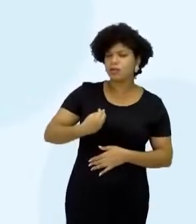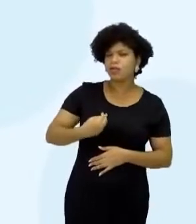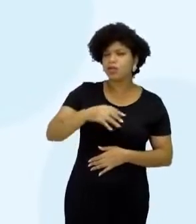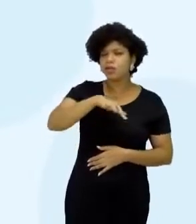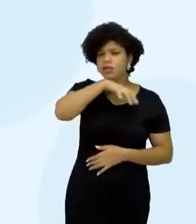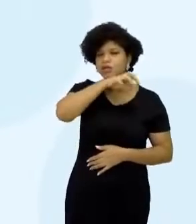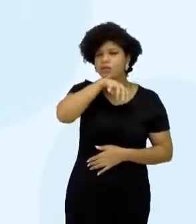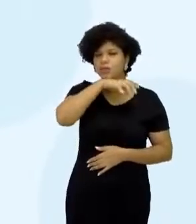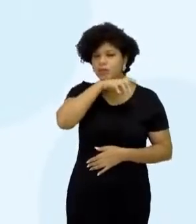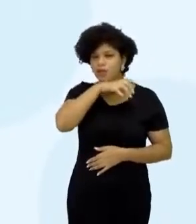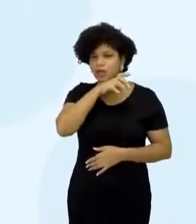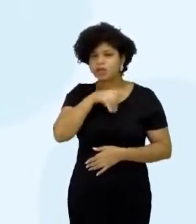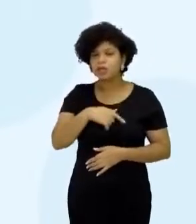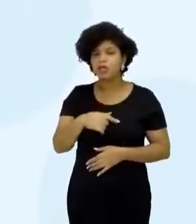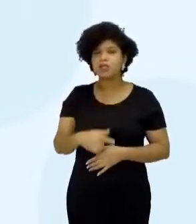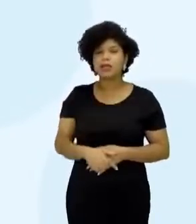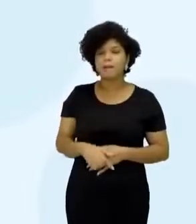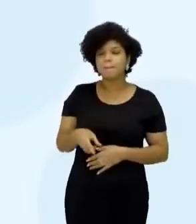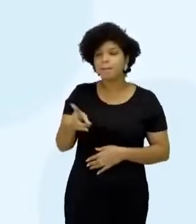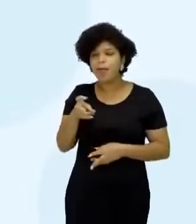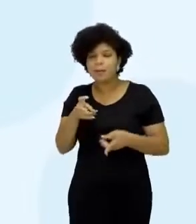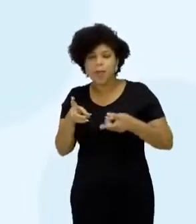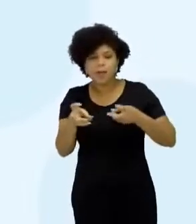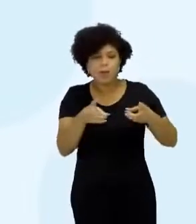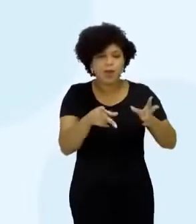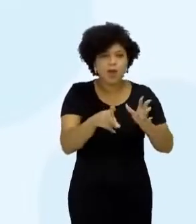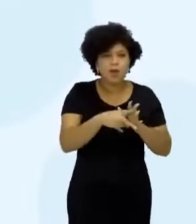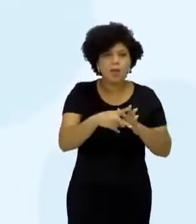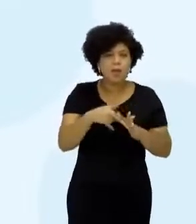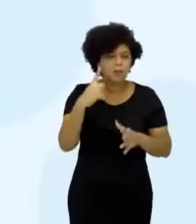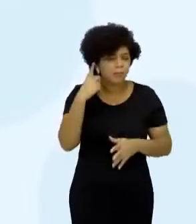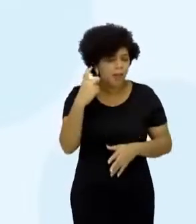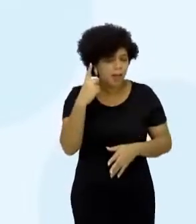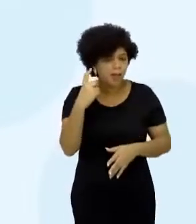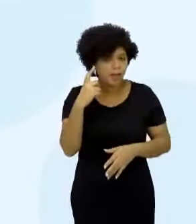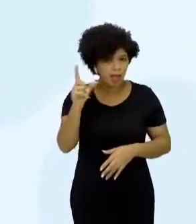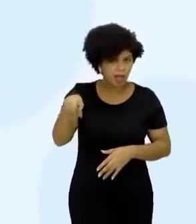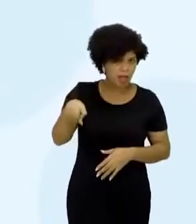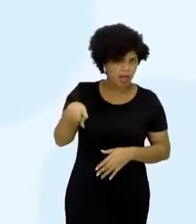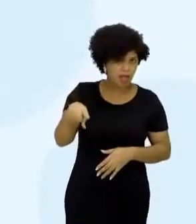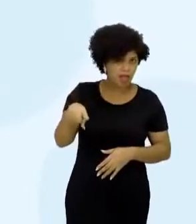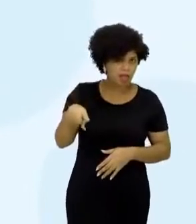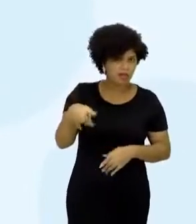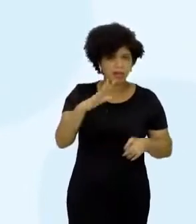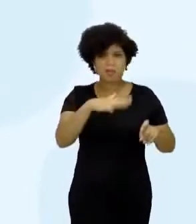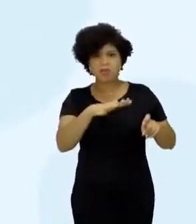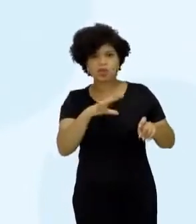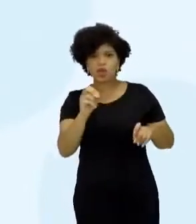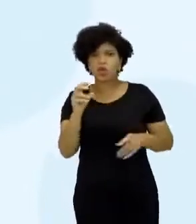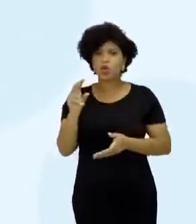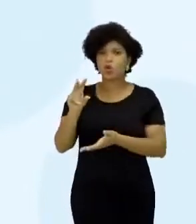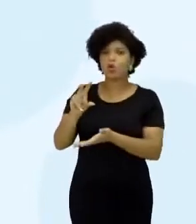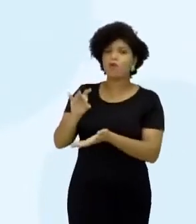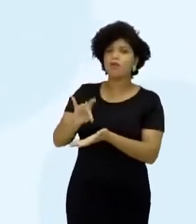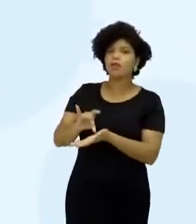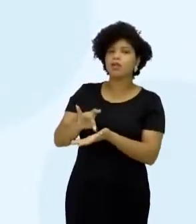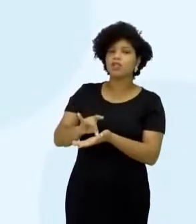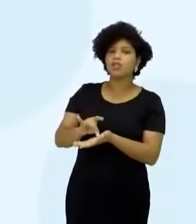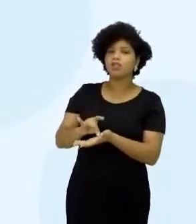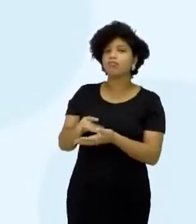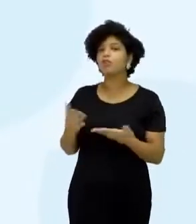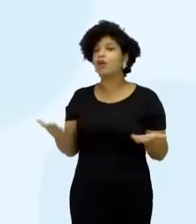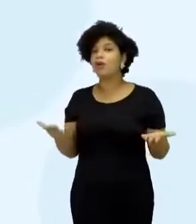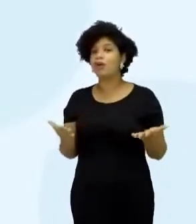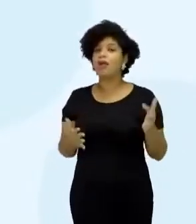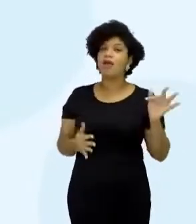se localizam, né, através do som? A. O que você acha, professor? É mito? Mito ou B, realidade? Ou realidade. Coloque aí